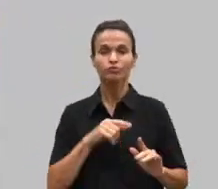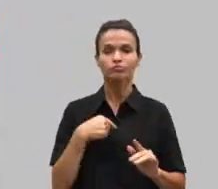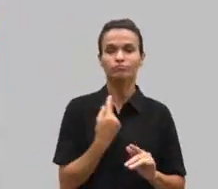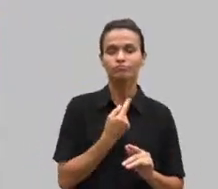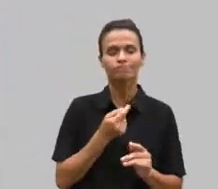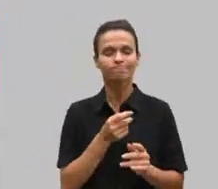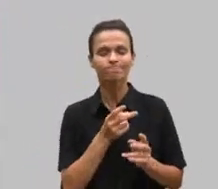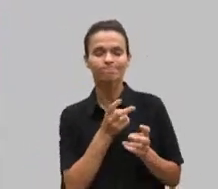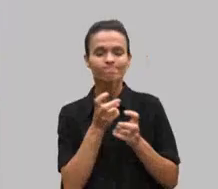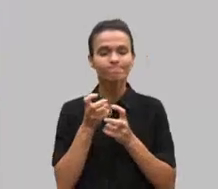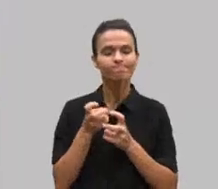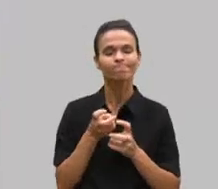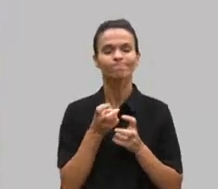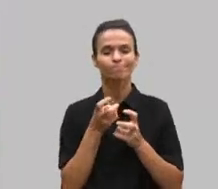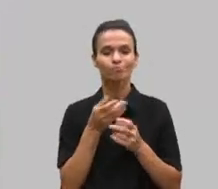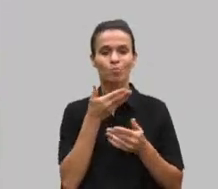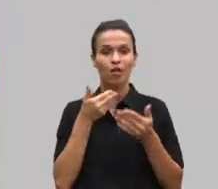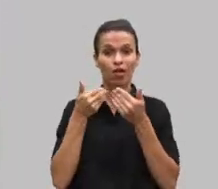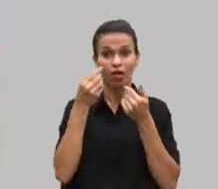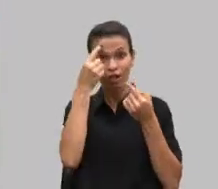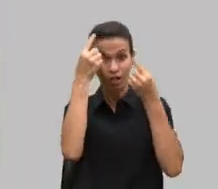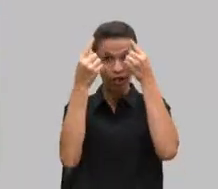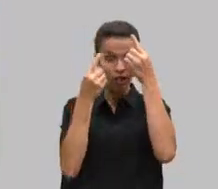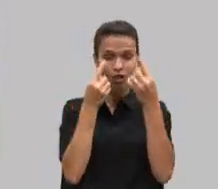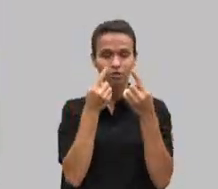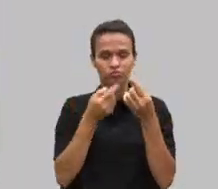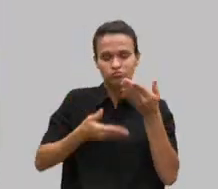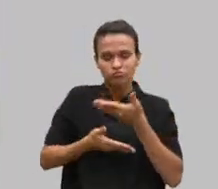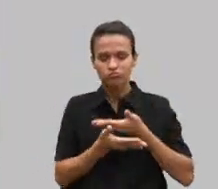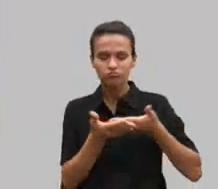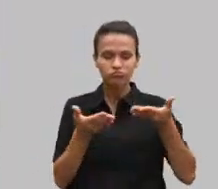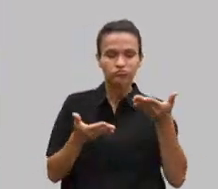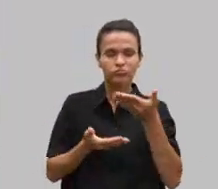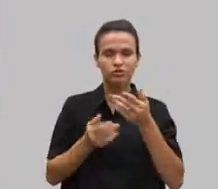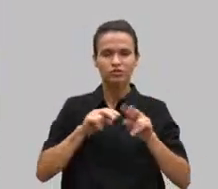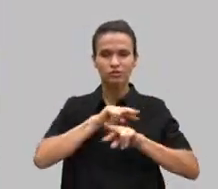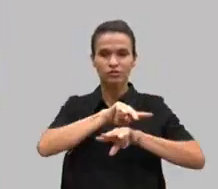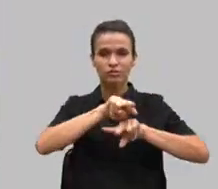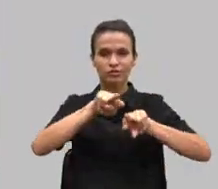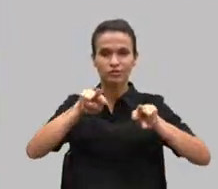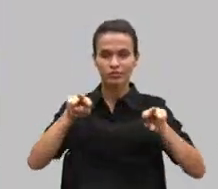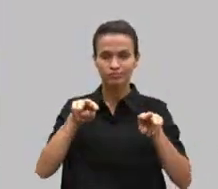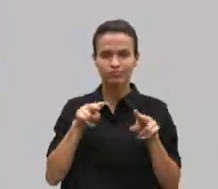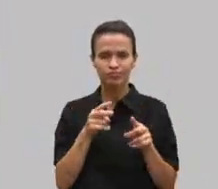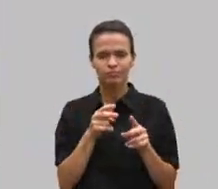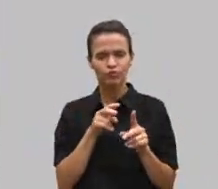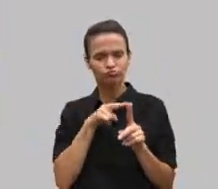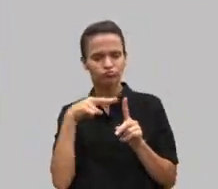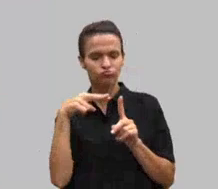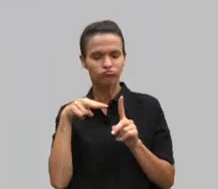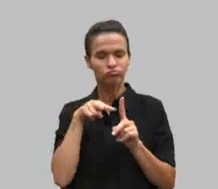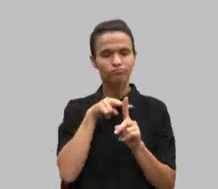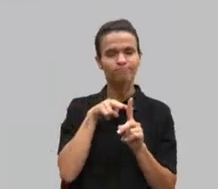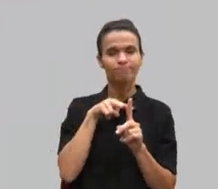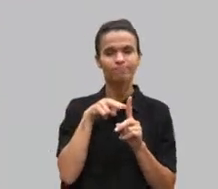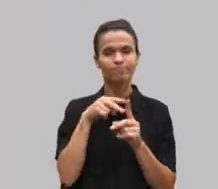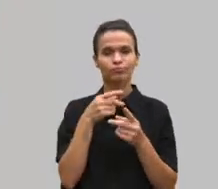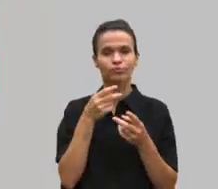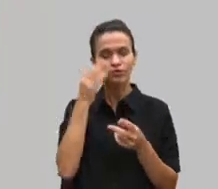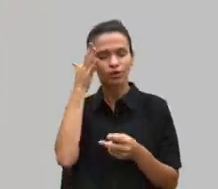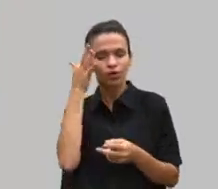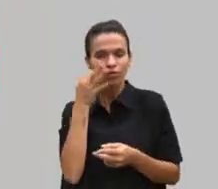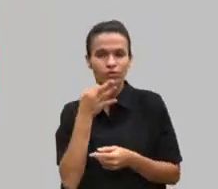para melhorar nossas ideias articulando essa diversidade de pontos de vista de interpretações de